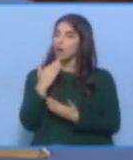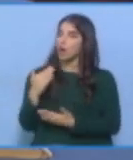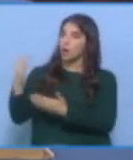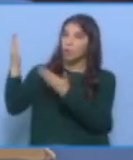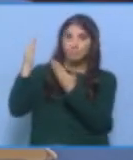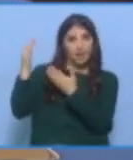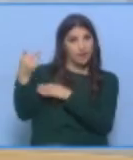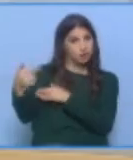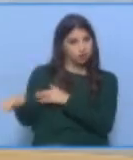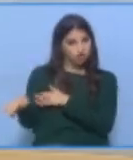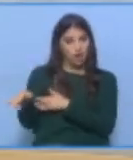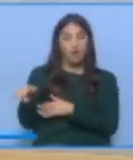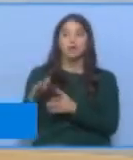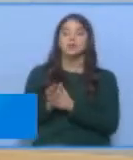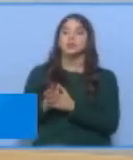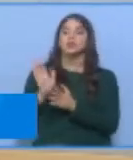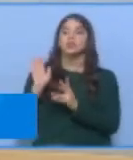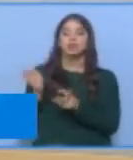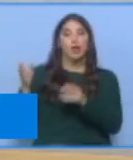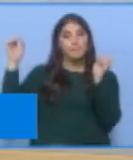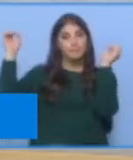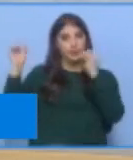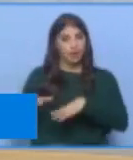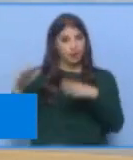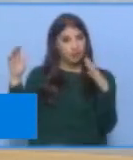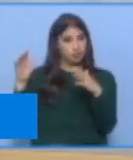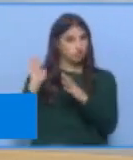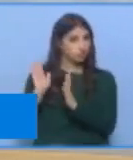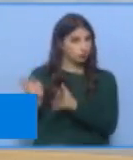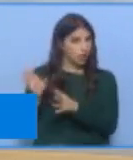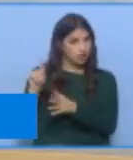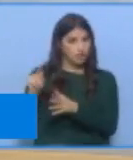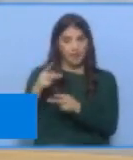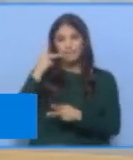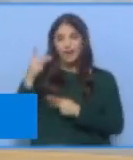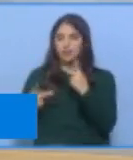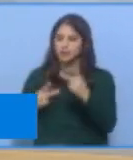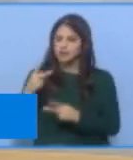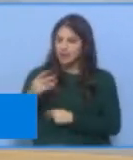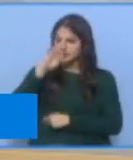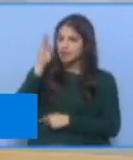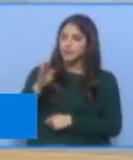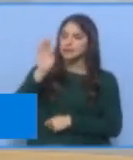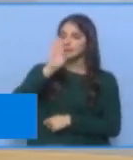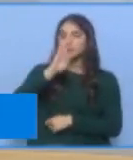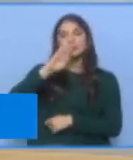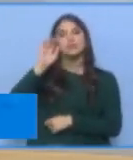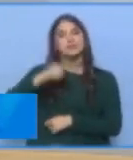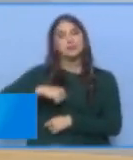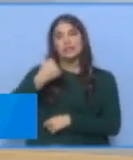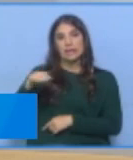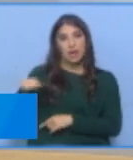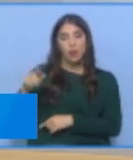virtudes heroicas, já foi entregue um milagre para ser analisado e que foi proposto há poucos